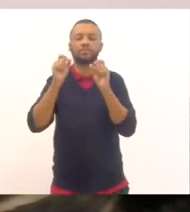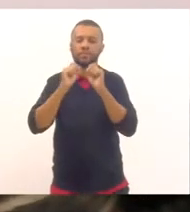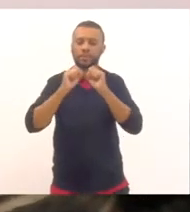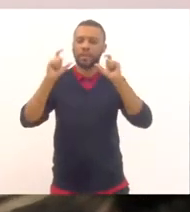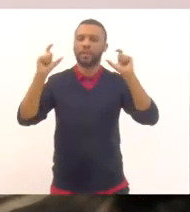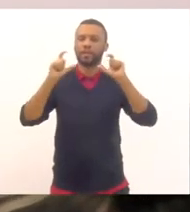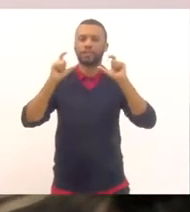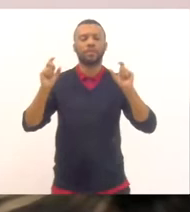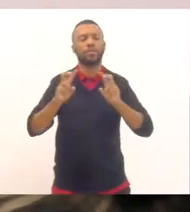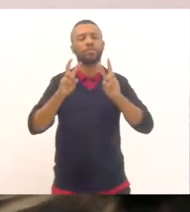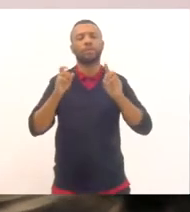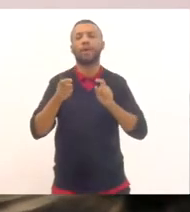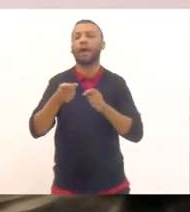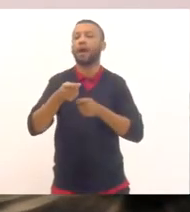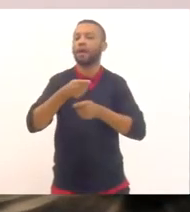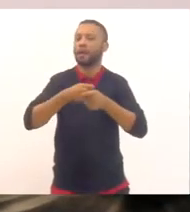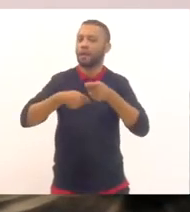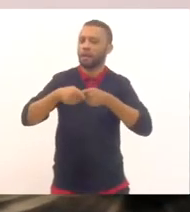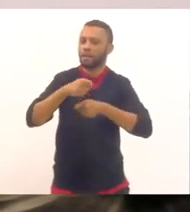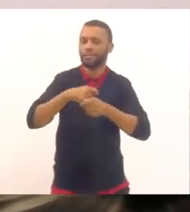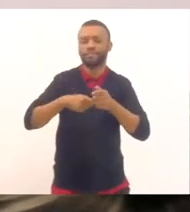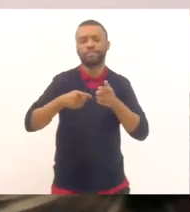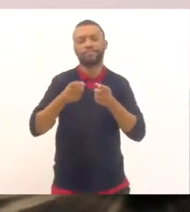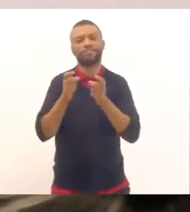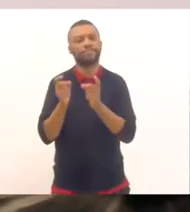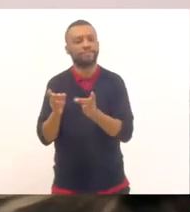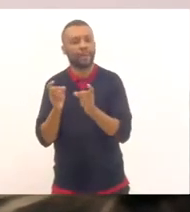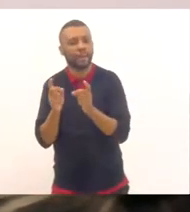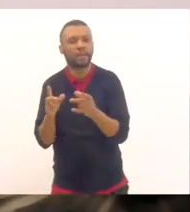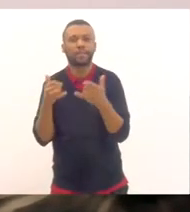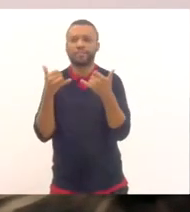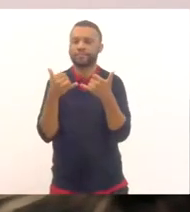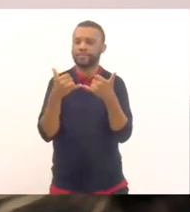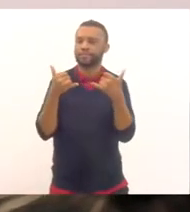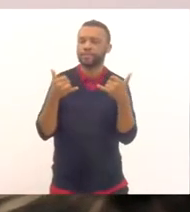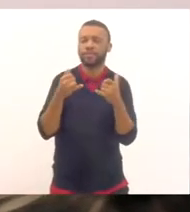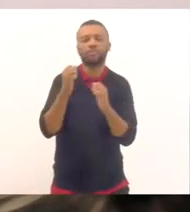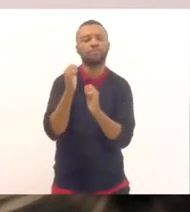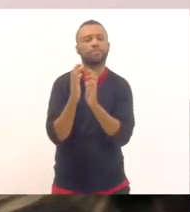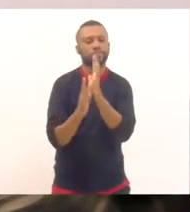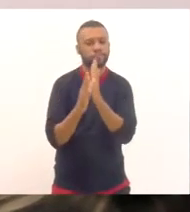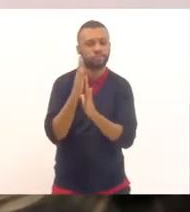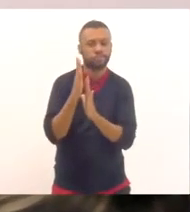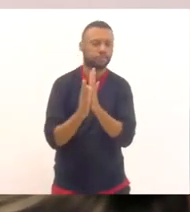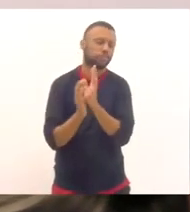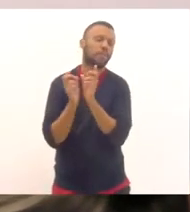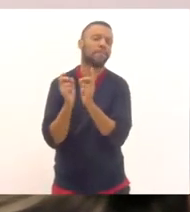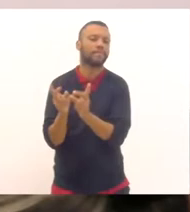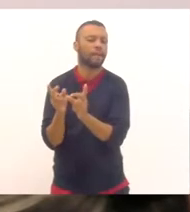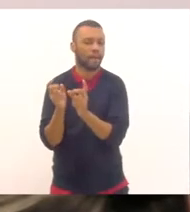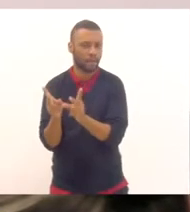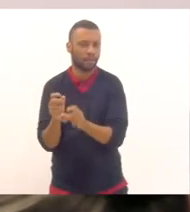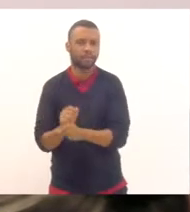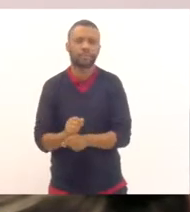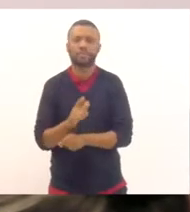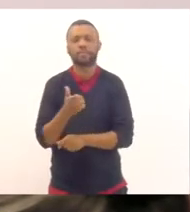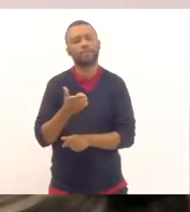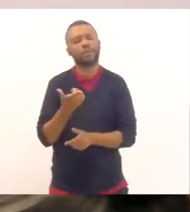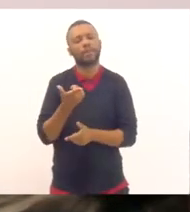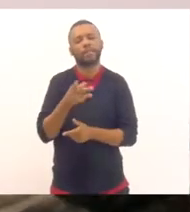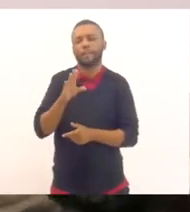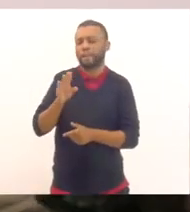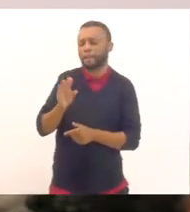questão da comercialização de fios e cabos e cinerarios e com muita uma linguagem muito